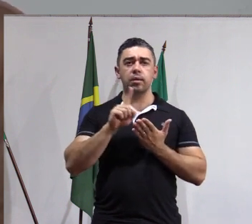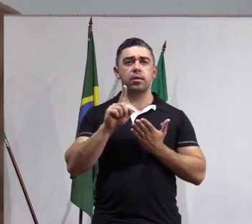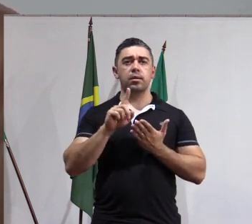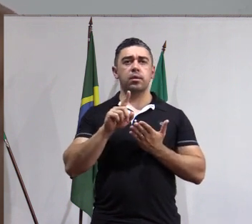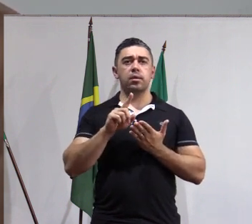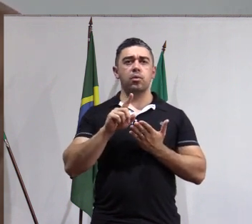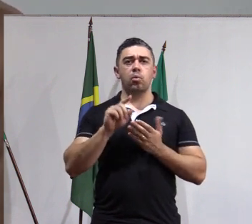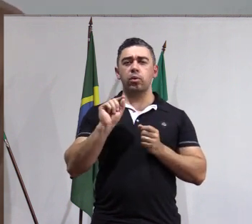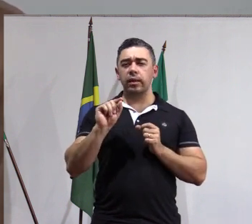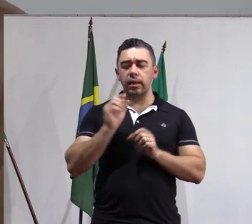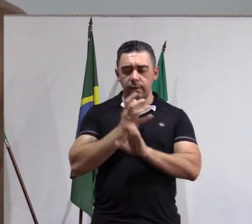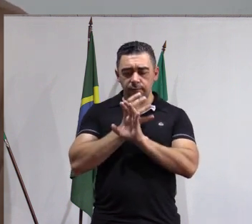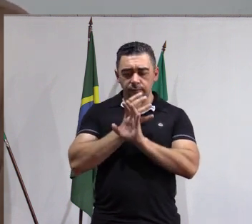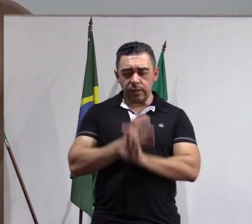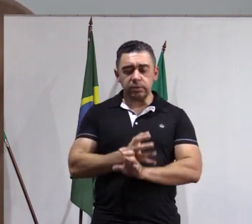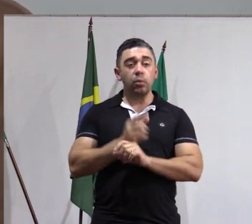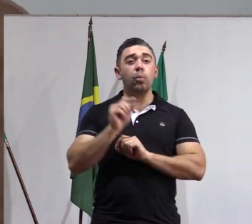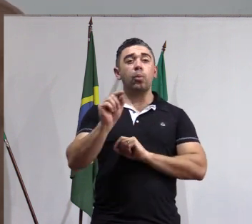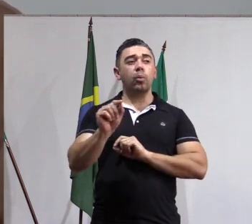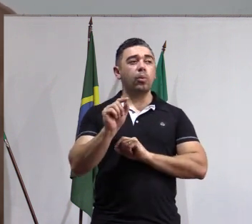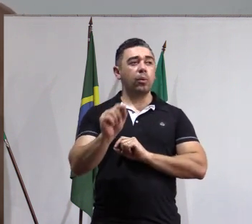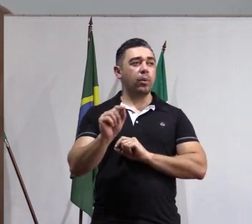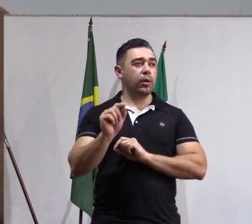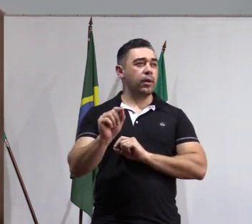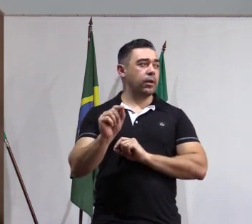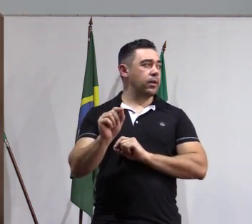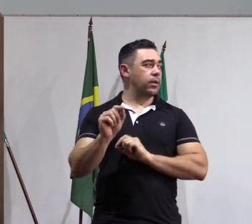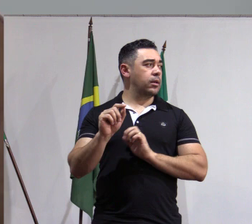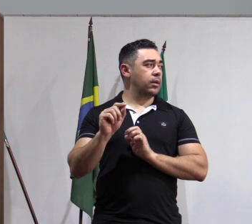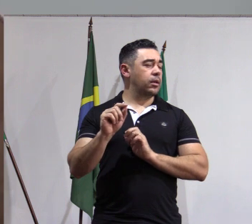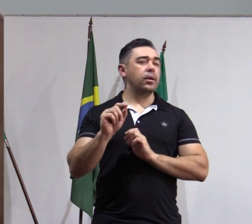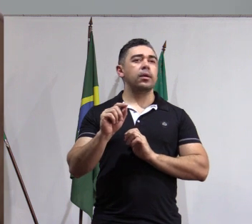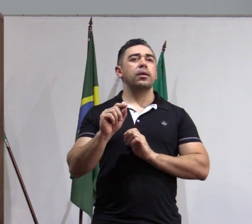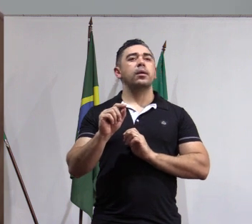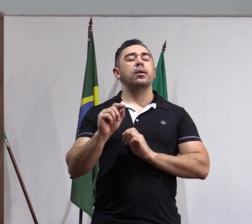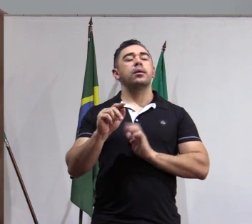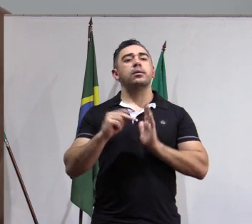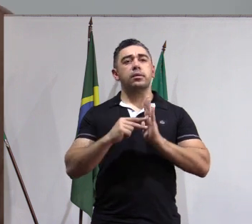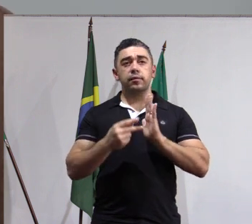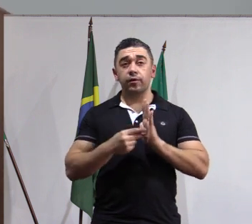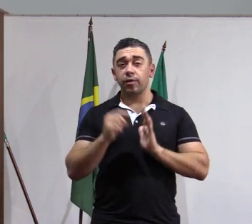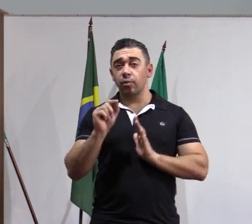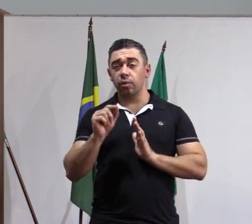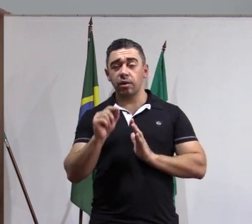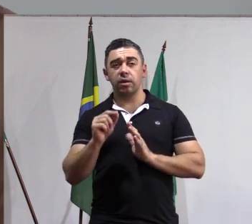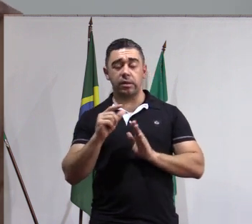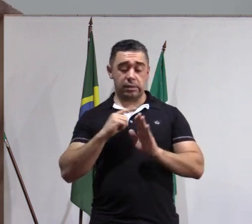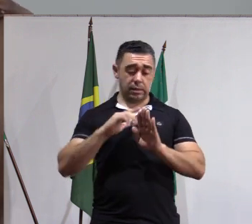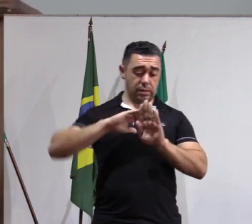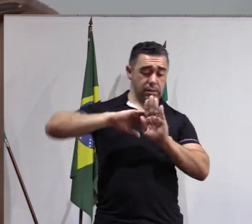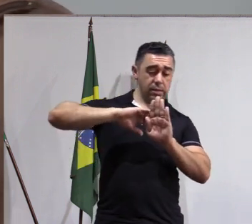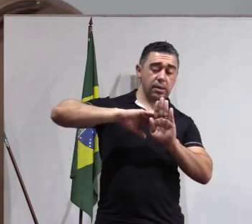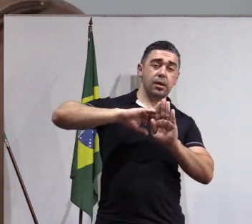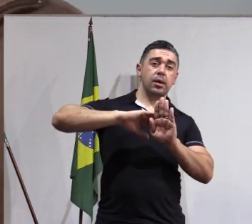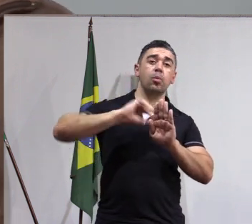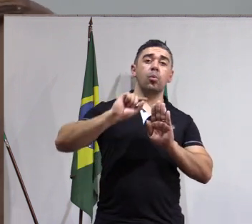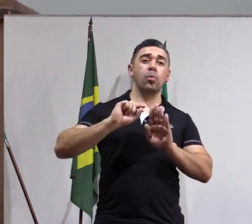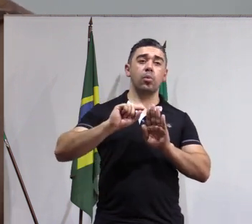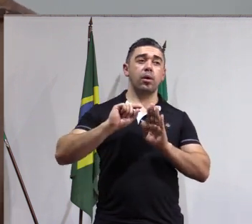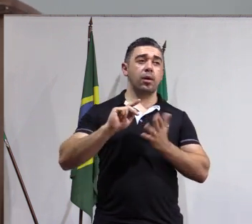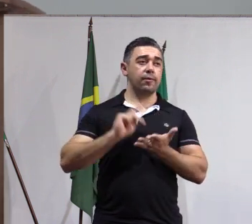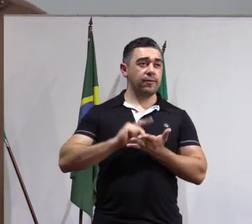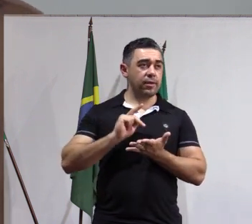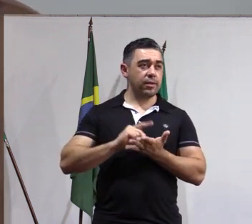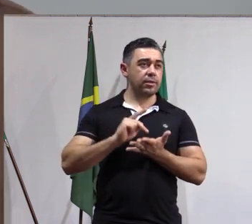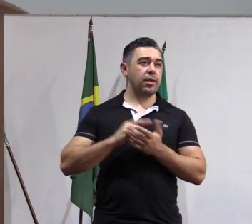o oco desse projeto, é o verdadeiramente significativo no projeto. O que ali está escondido é a